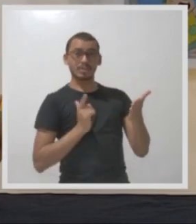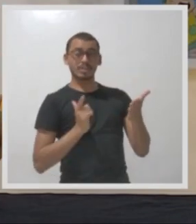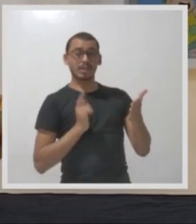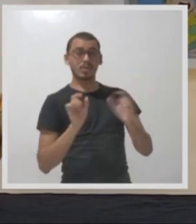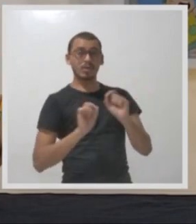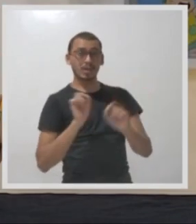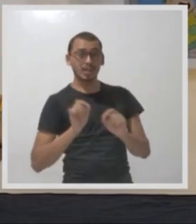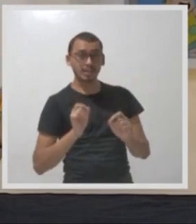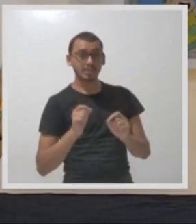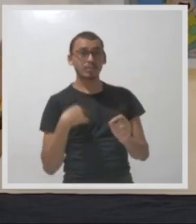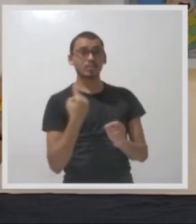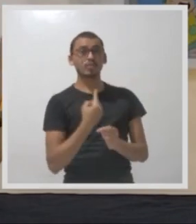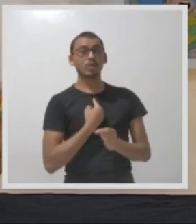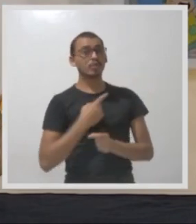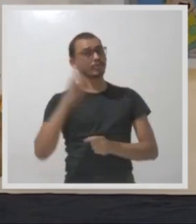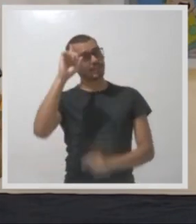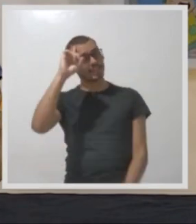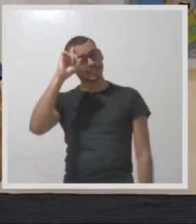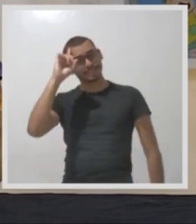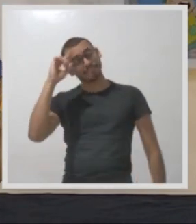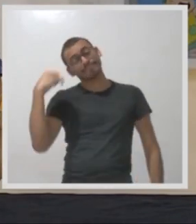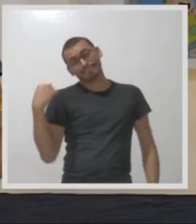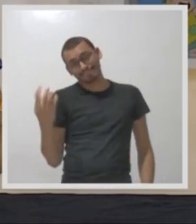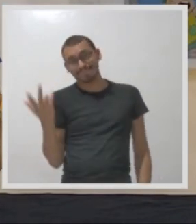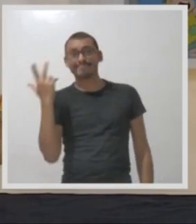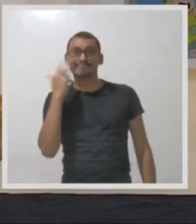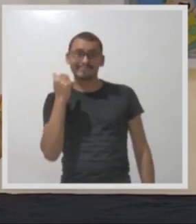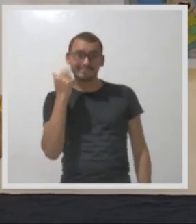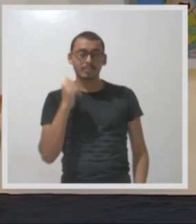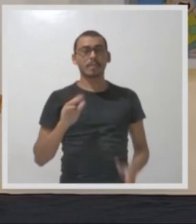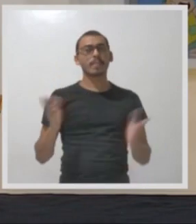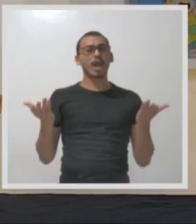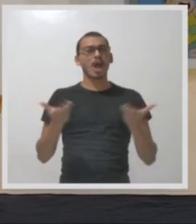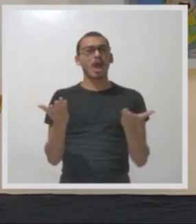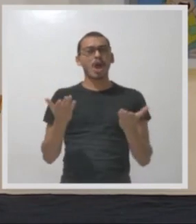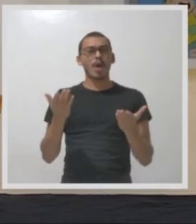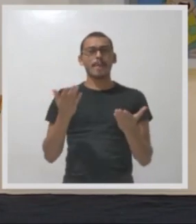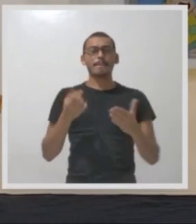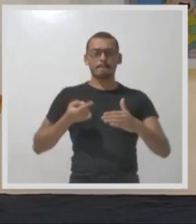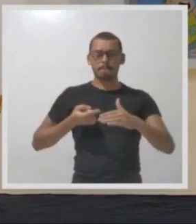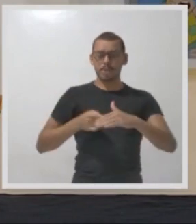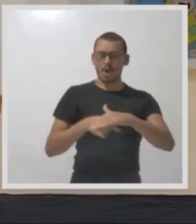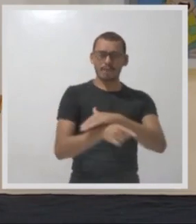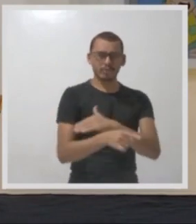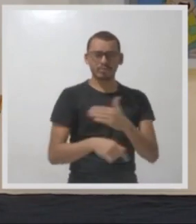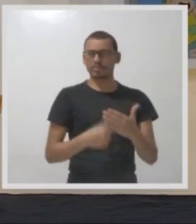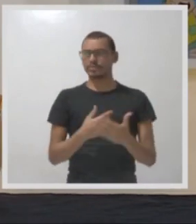nosso cotidiano, não é verdade? Então, vamos dar uma olhada mais aprofundada sobre esse